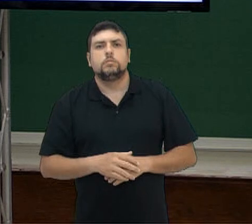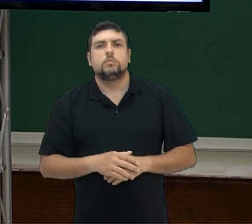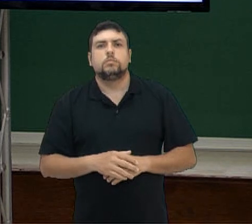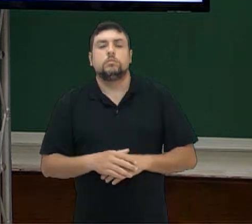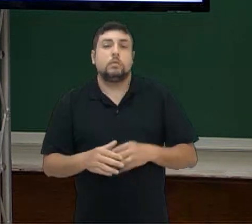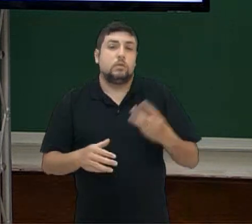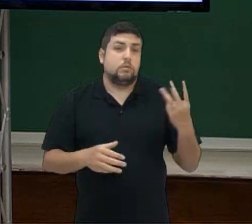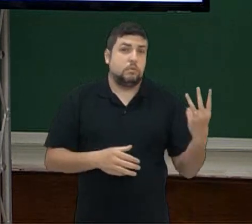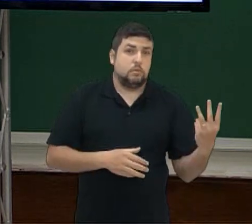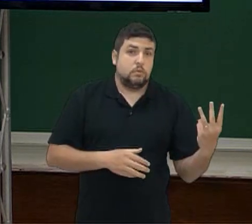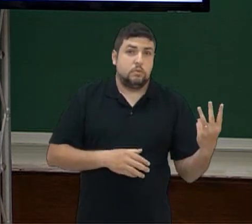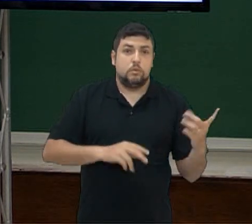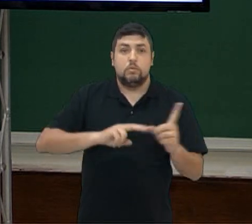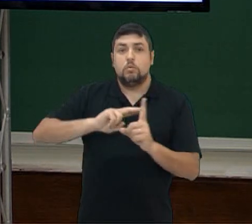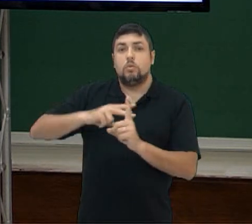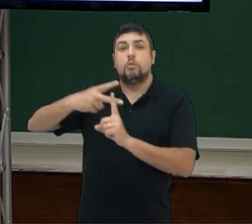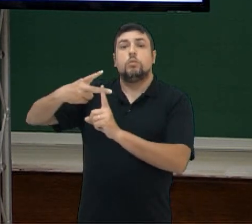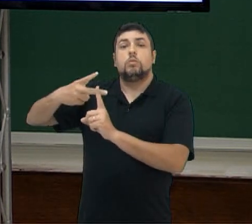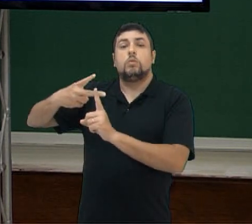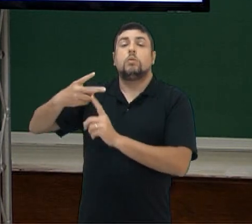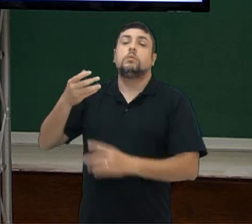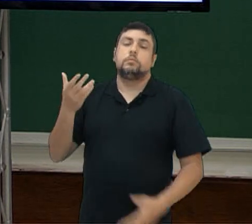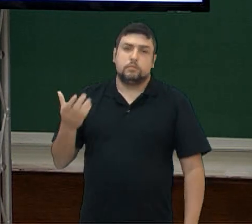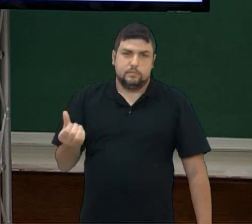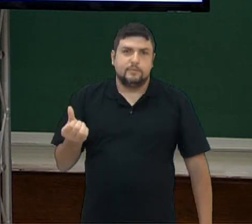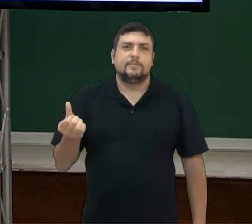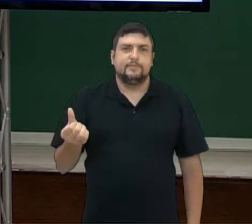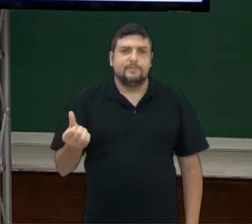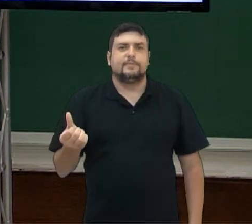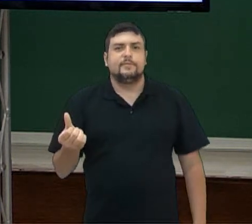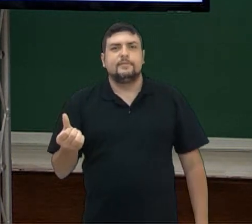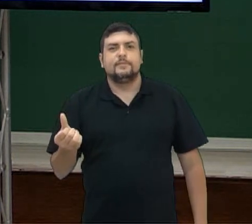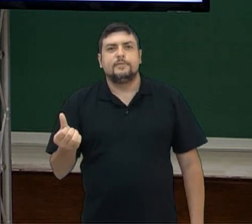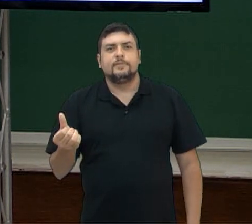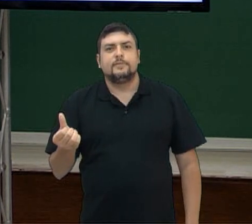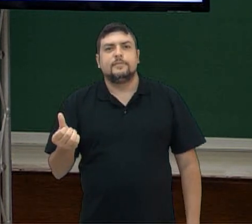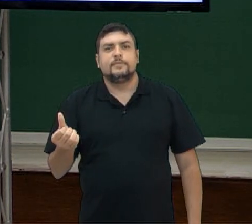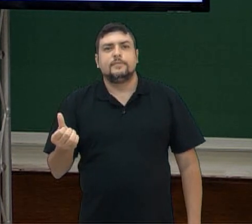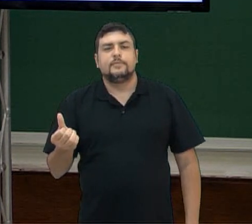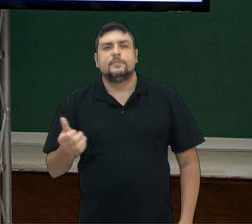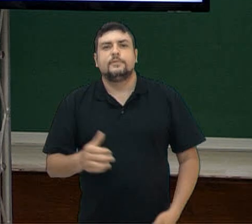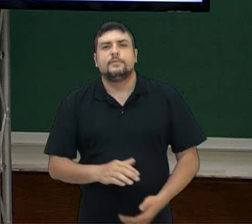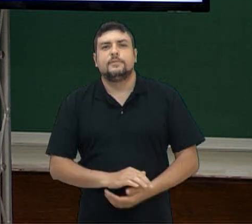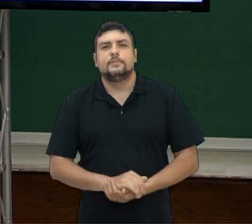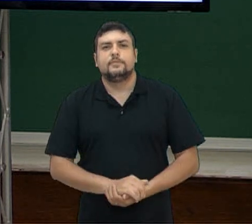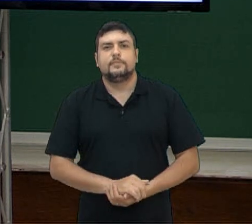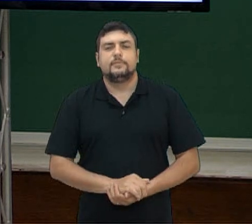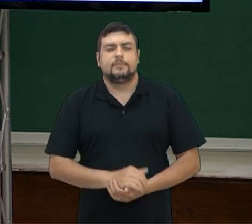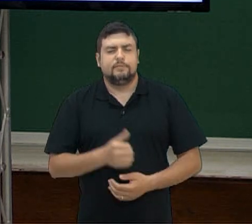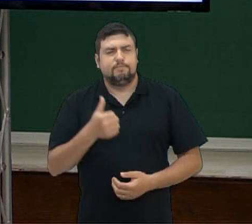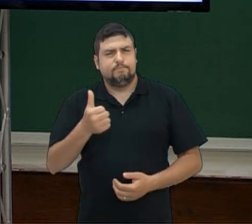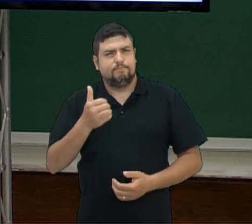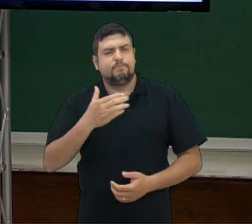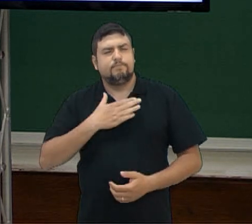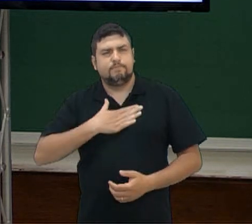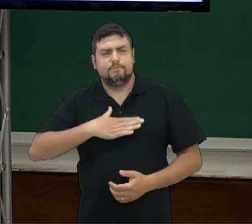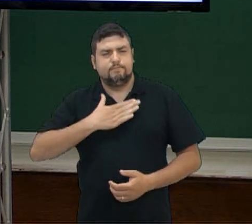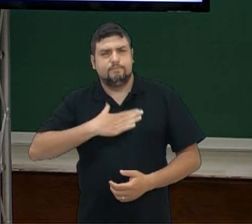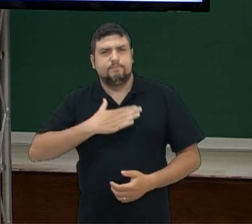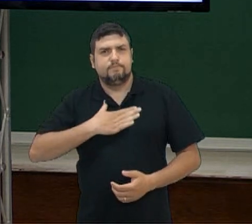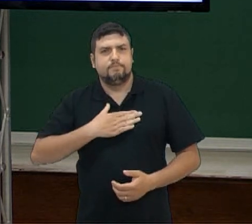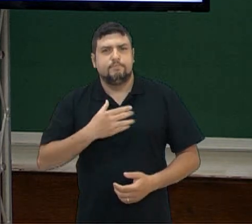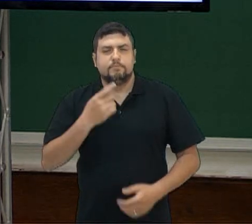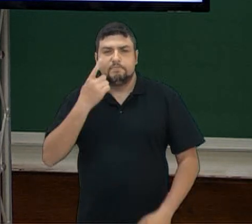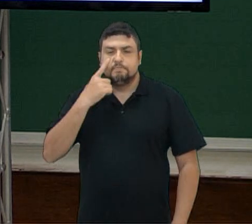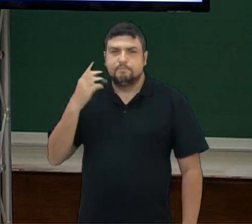o dobro de 3? Ah, é 6. Então, ficou 6 lados. Tranquilo, né? Vamos